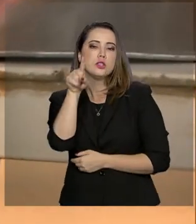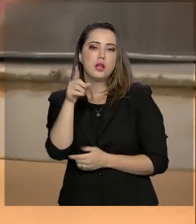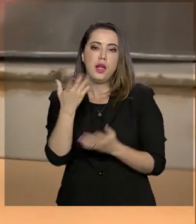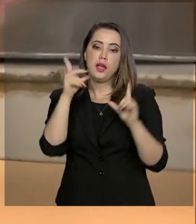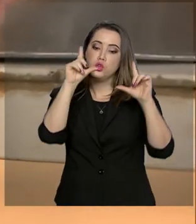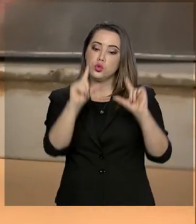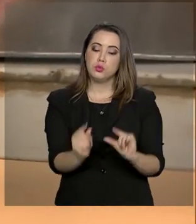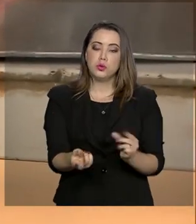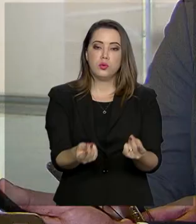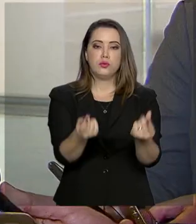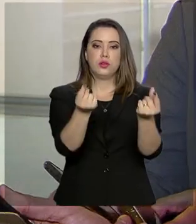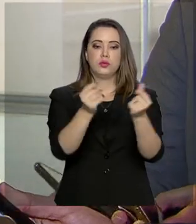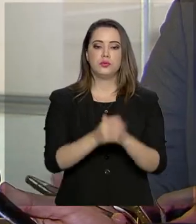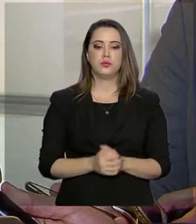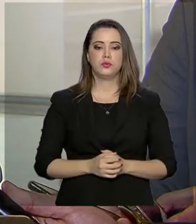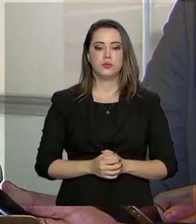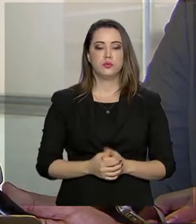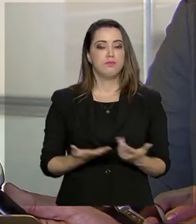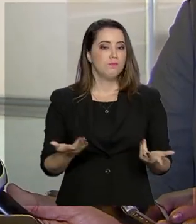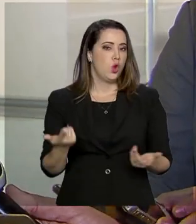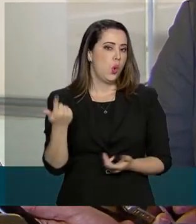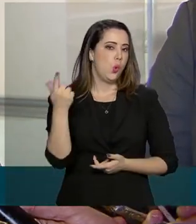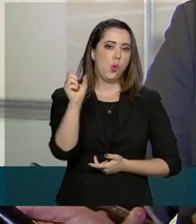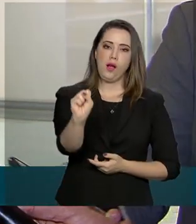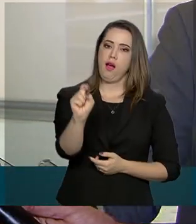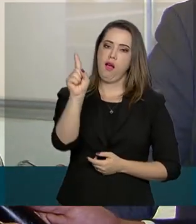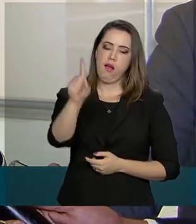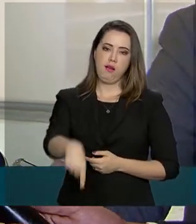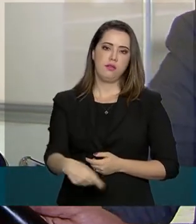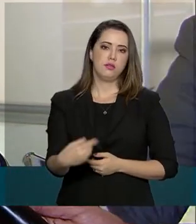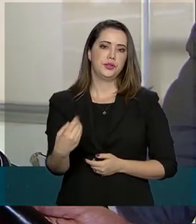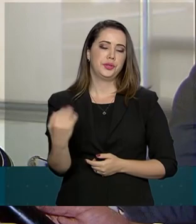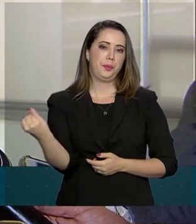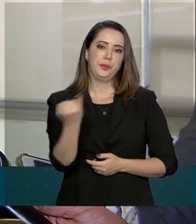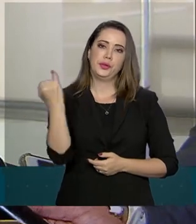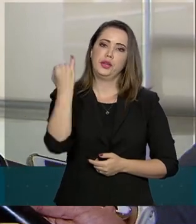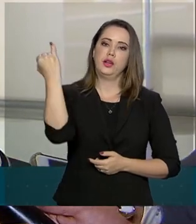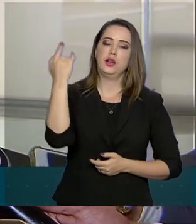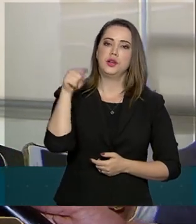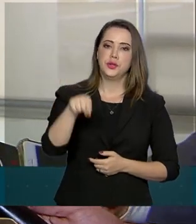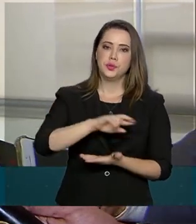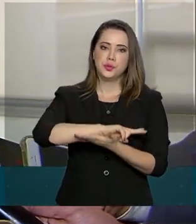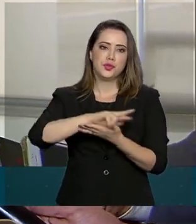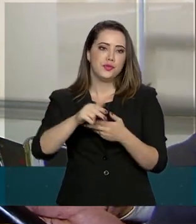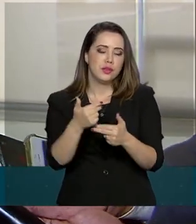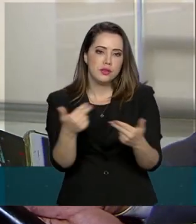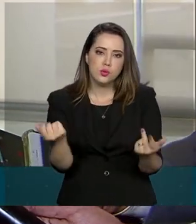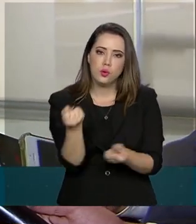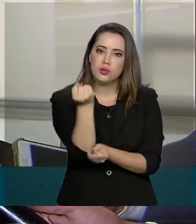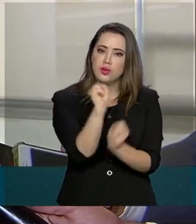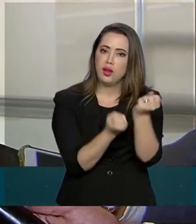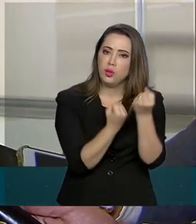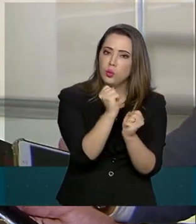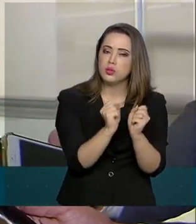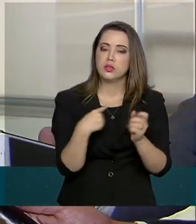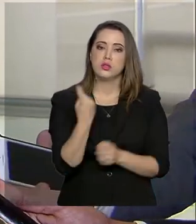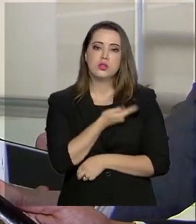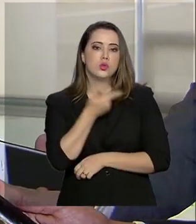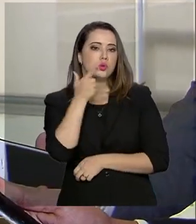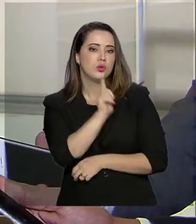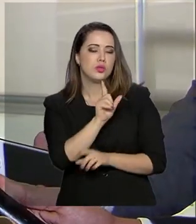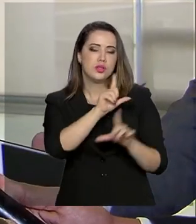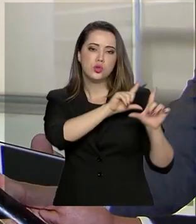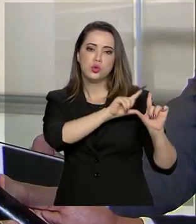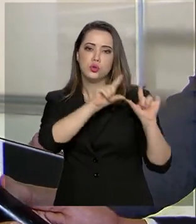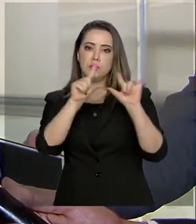à queda nos preços. O gás natural é insumo para petroquímica, para petróleo, para plástico. Então, se nós conseguimos realmente